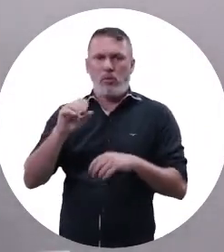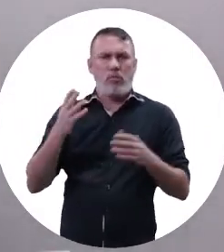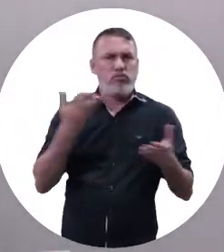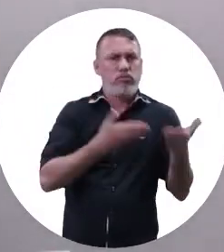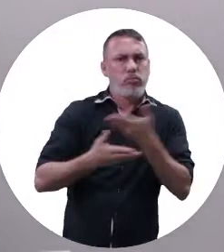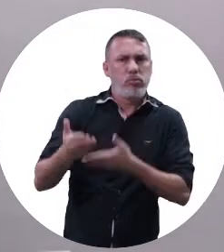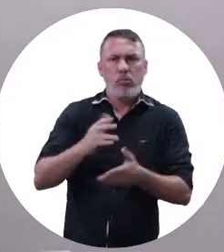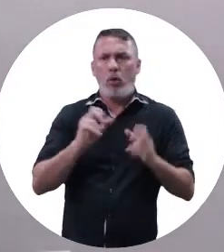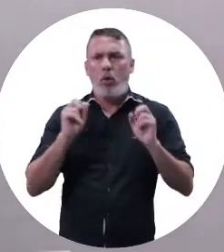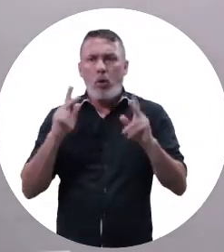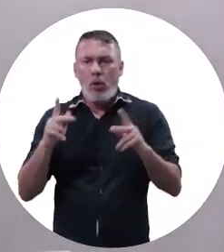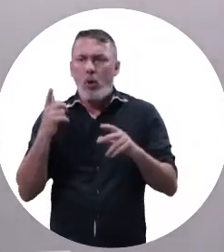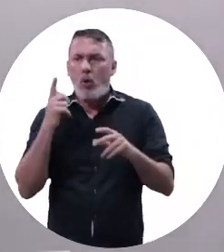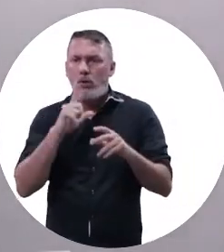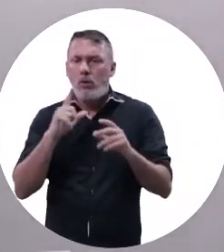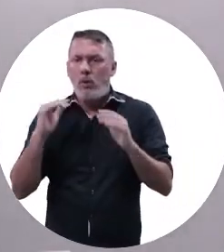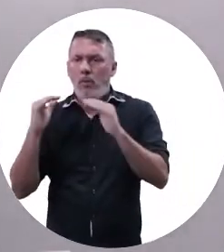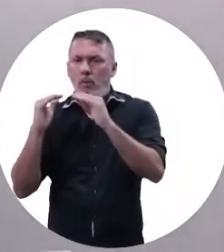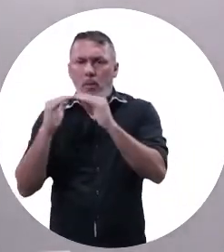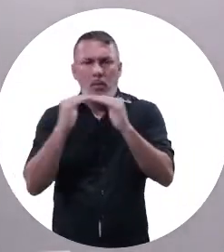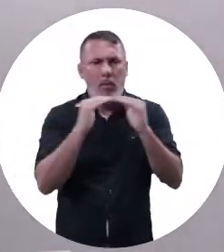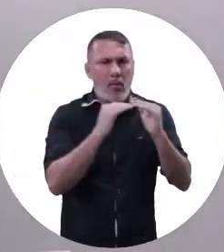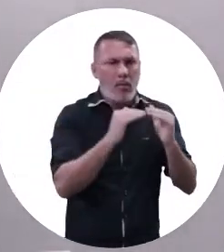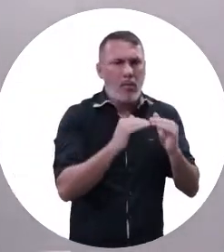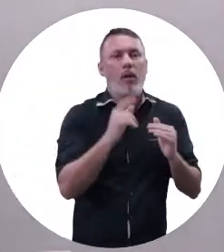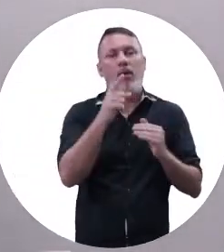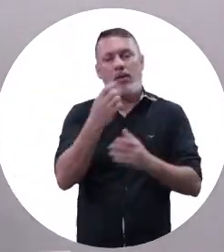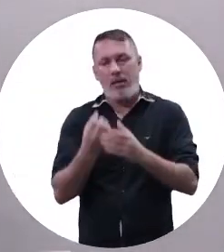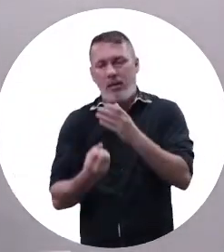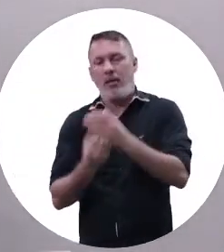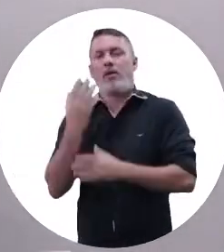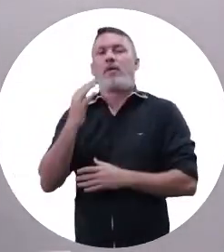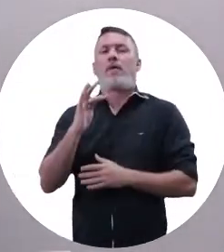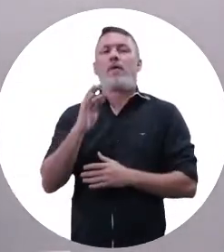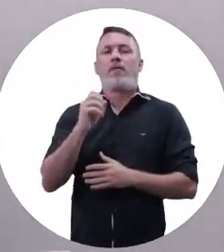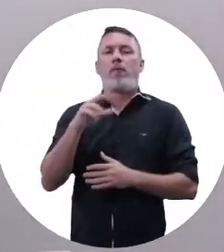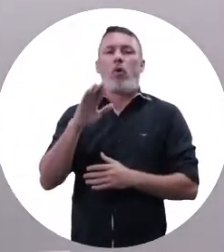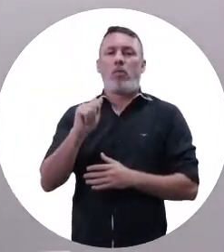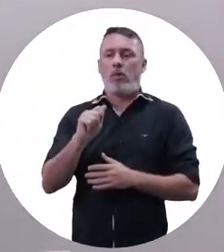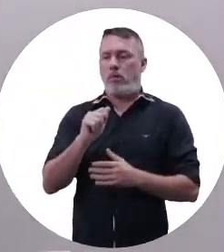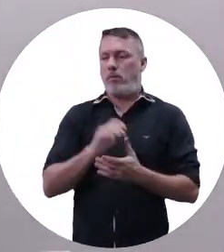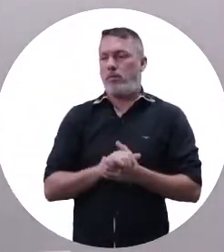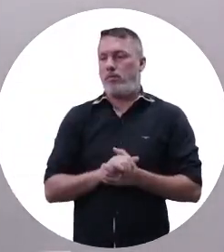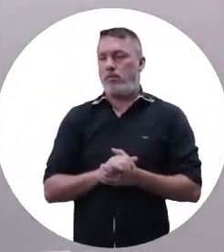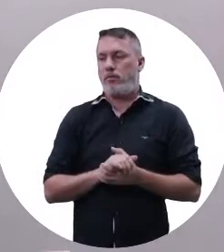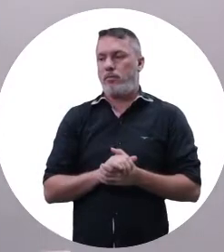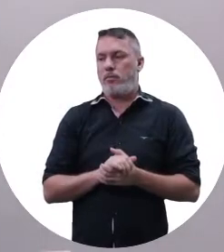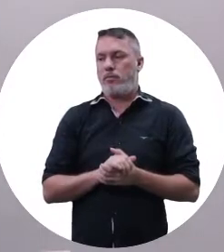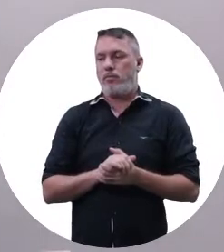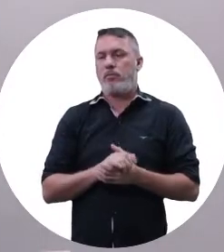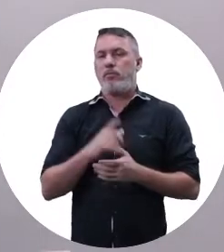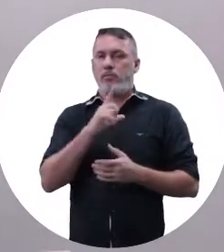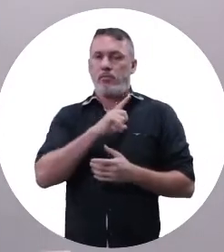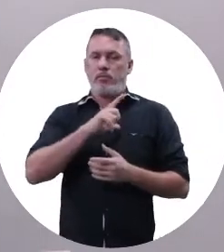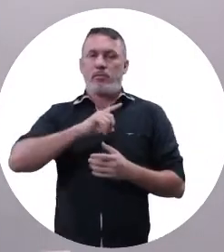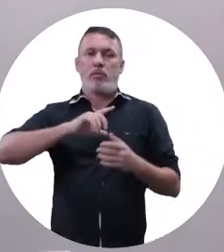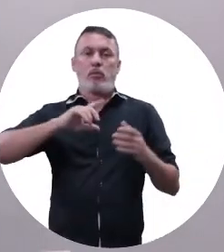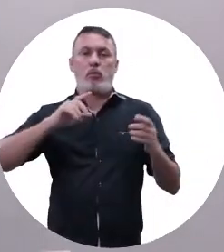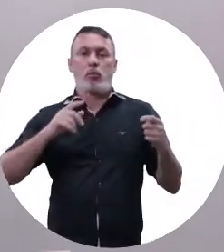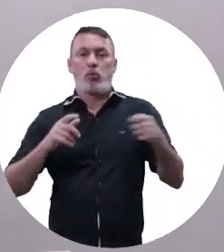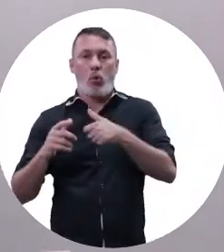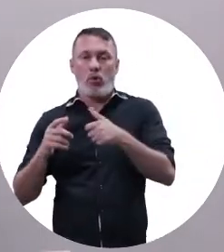Todos estão estáveis? Agora você pode criar a fórmula iônica desse composto. Alumínio doa 3 elétrons, então ele é